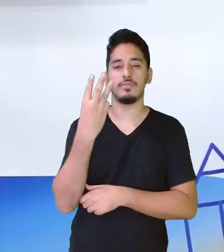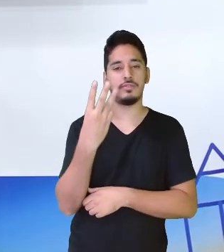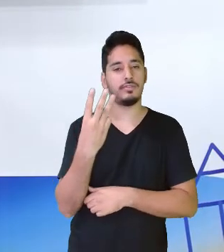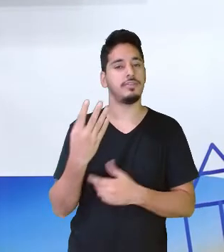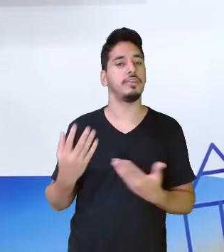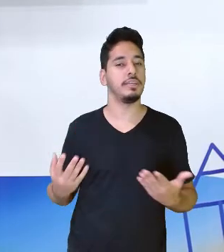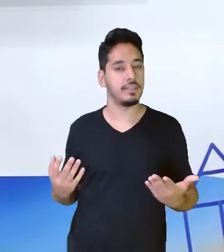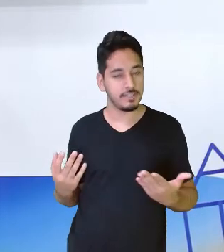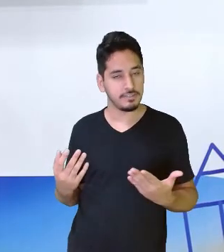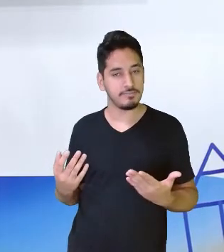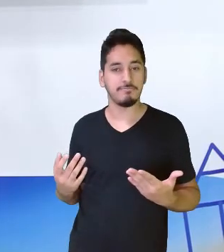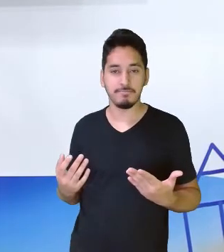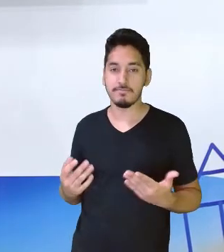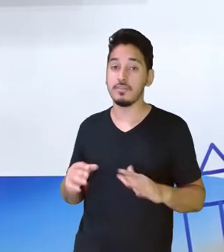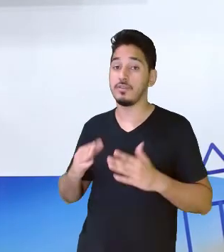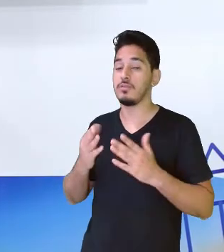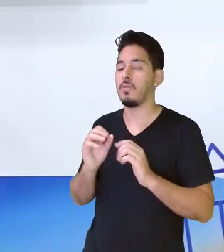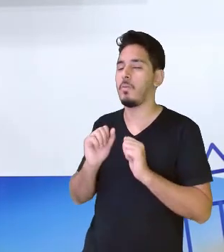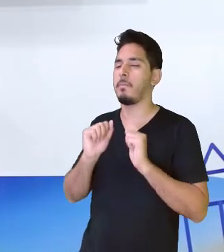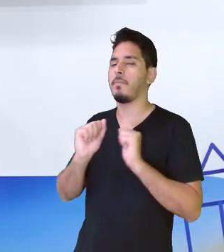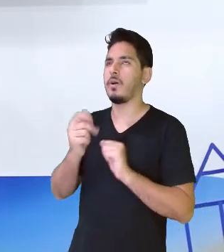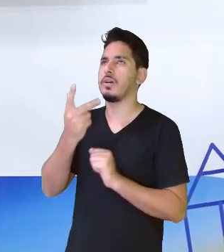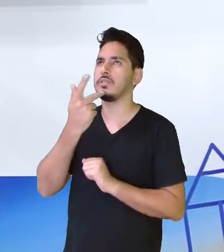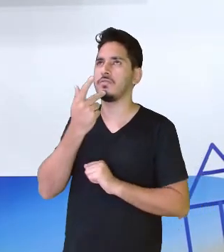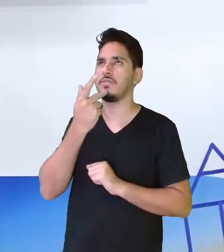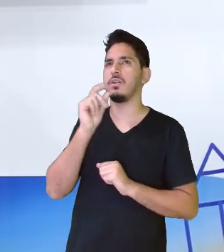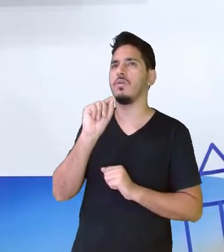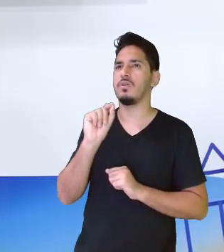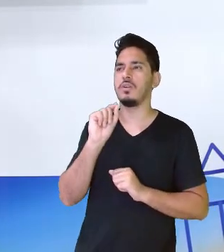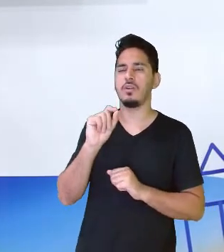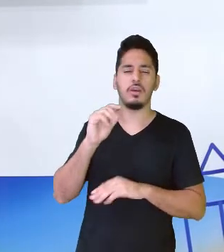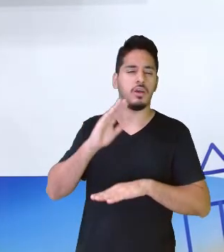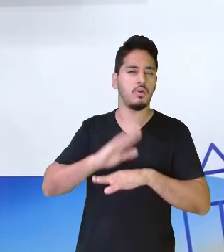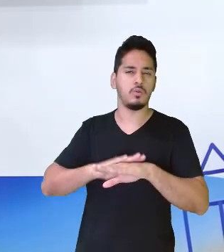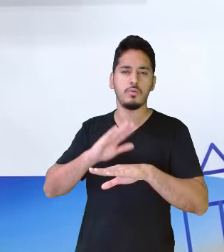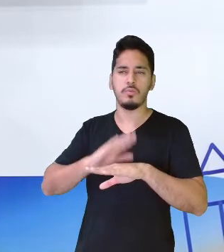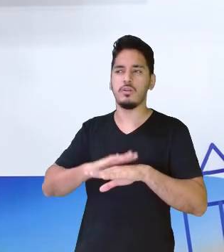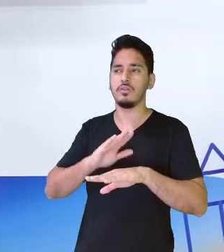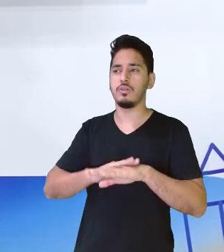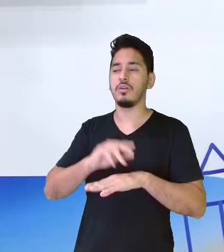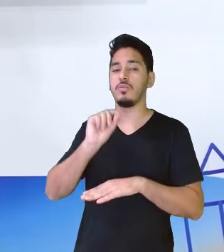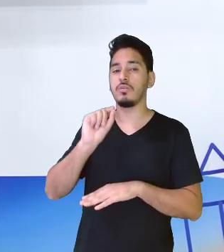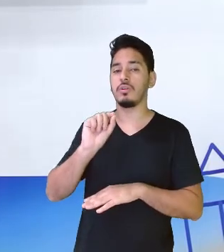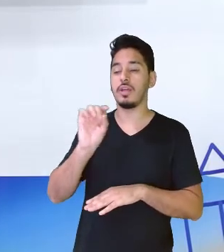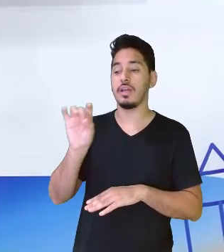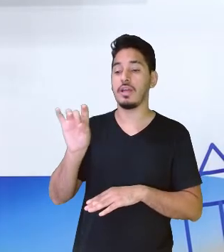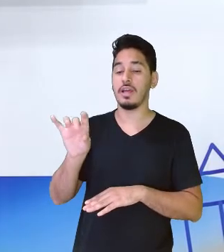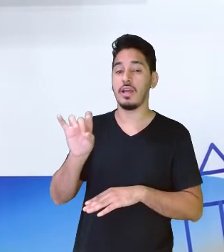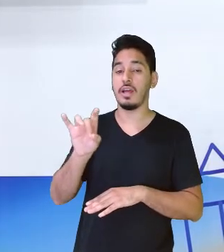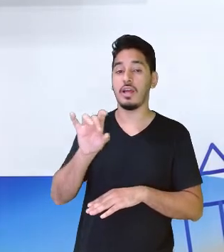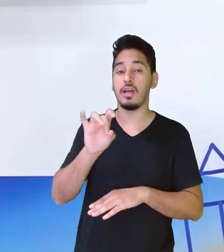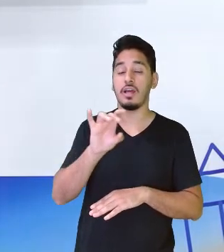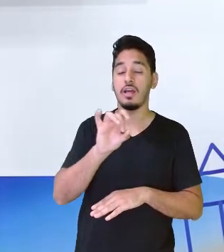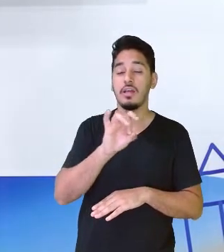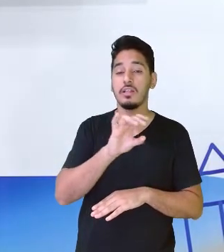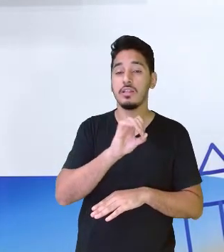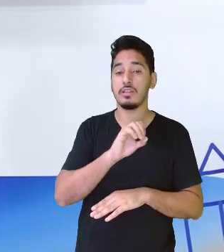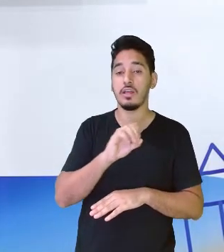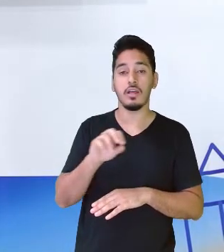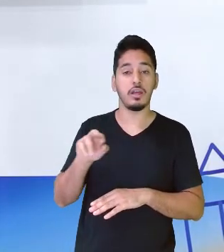3. Então, eu posso dizer automaticamente que cada irmã ficará